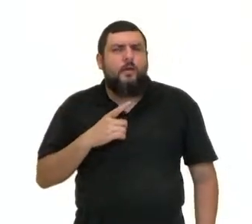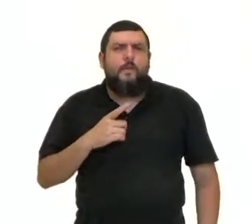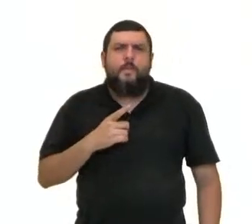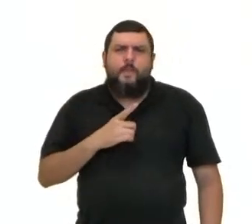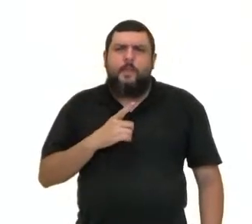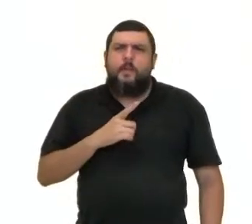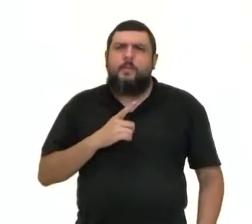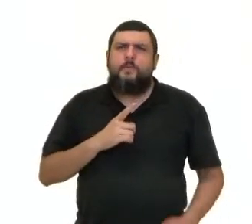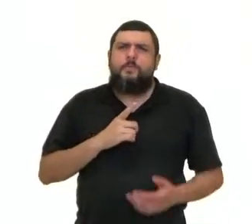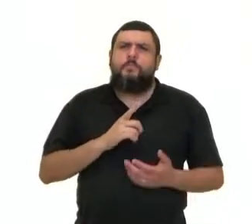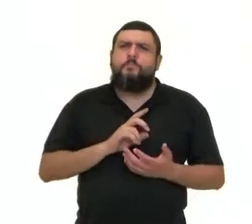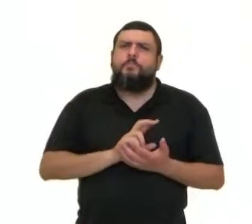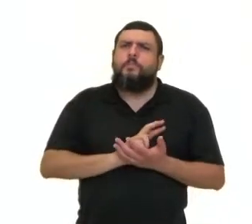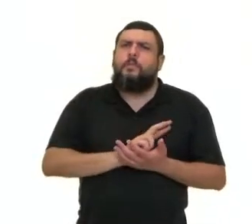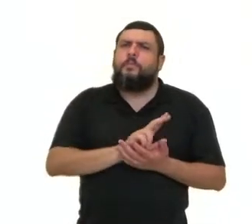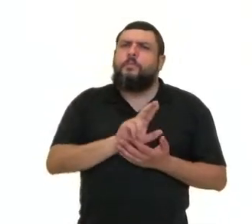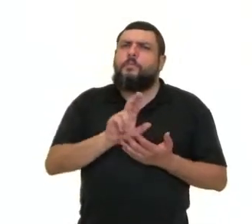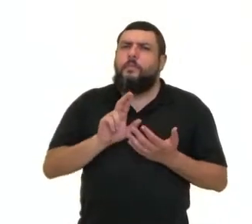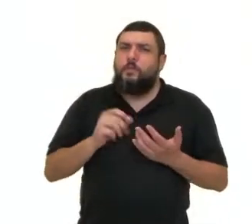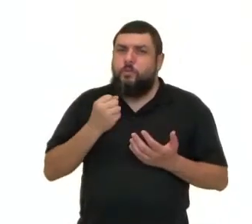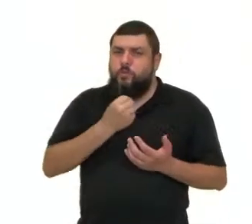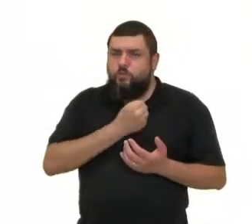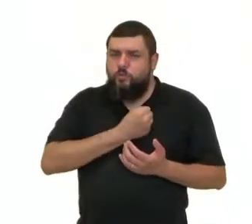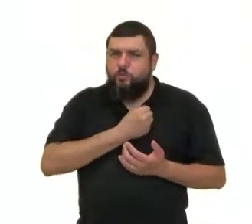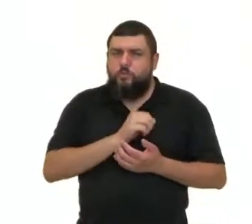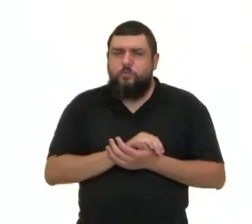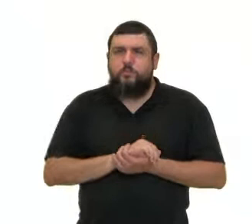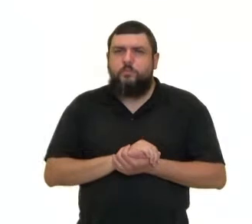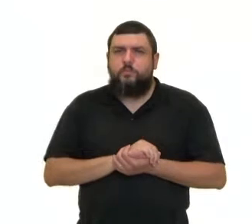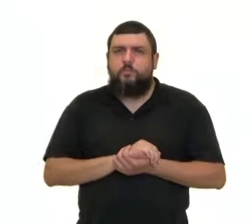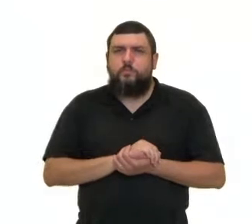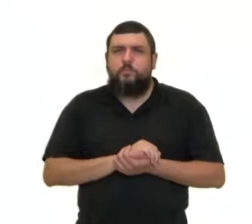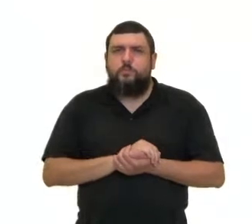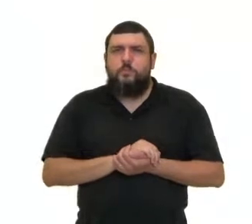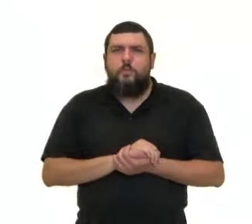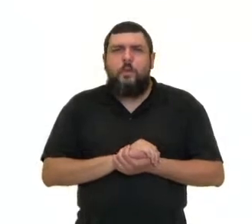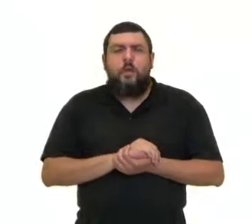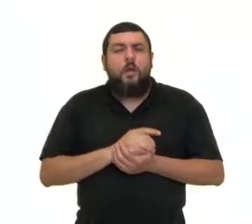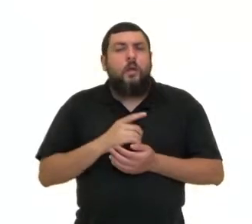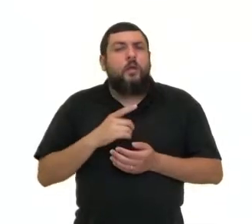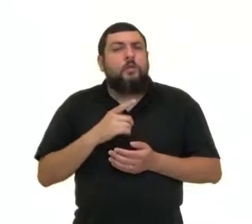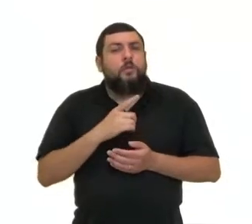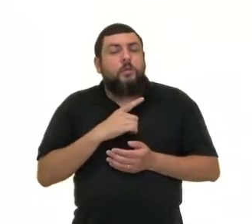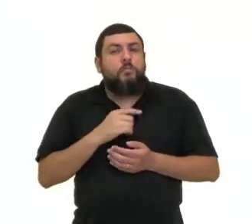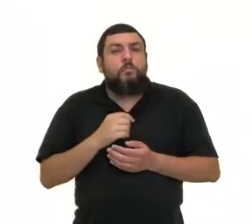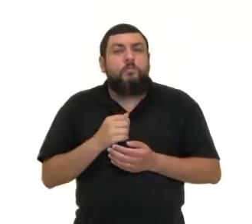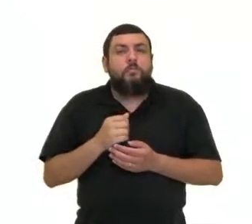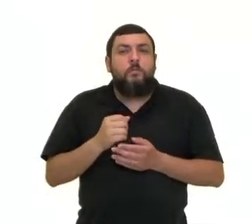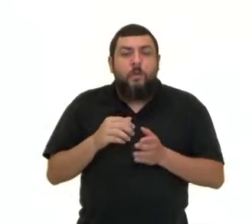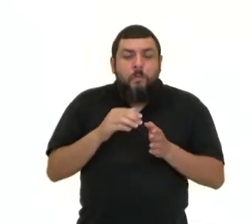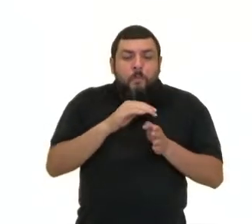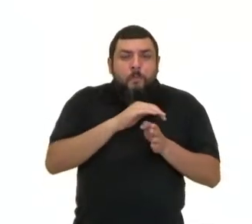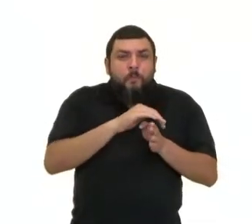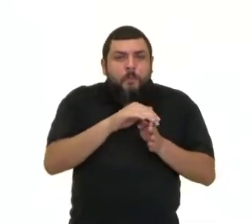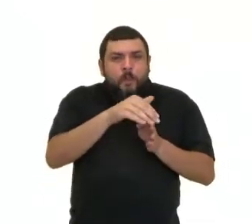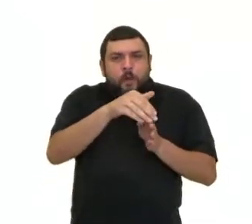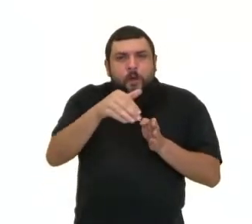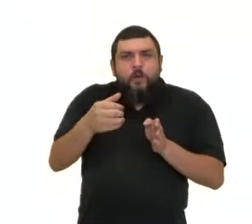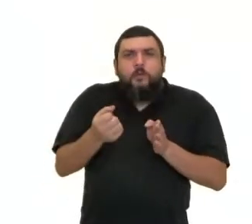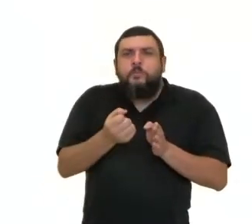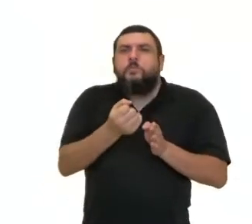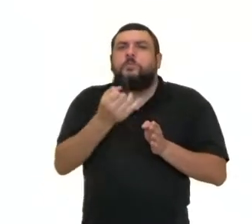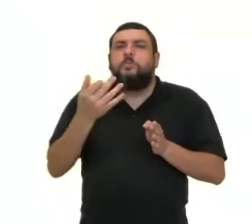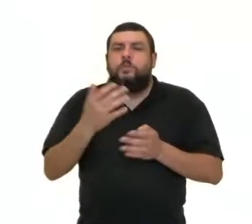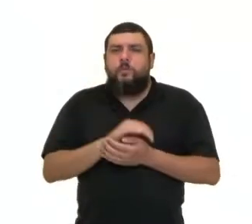vários números, né? Várias faces, né? Geralmente eu tenho uma quantidade ideal. Se eu estou trabalhando